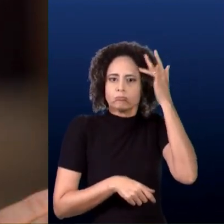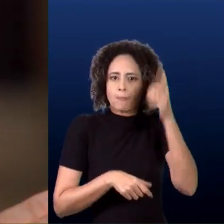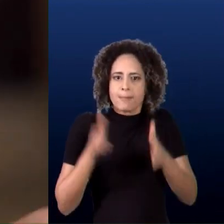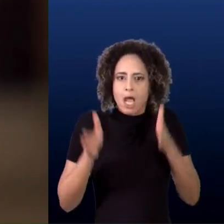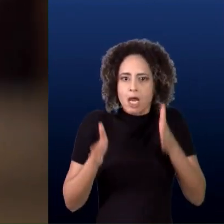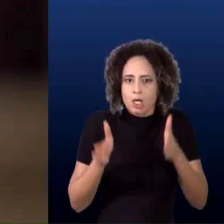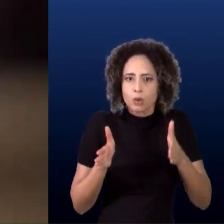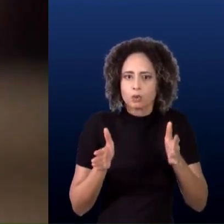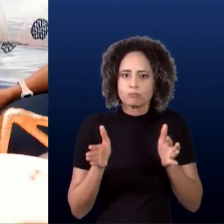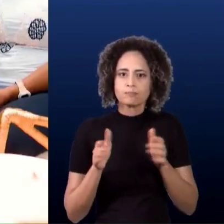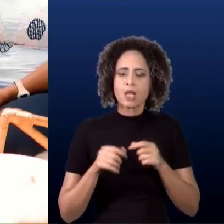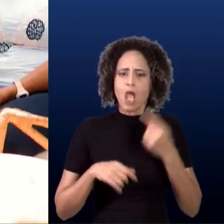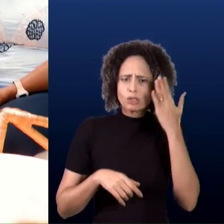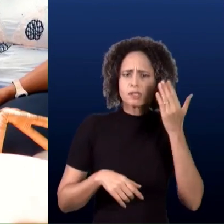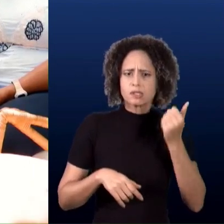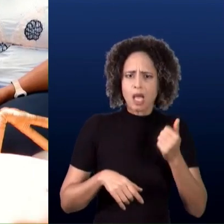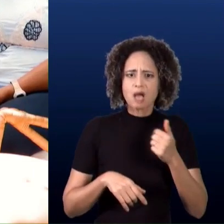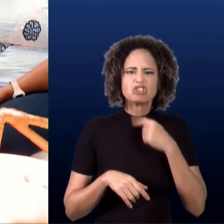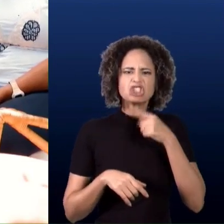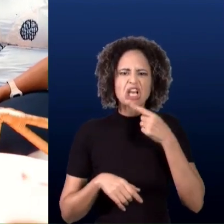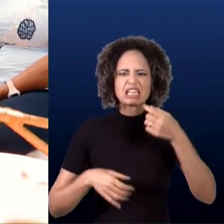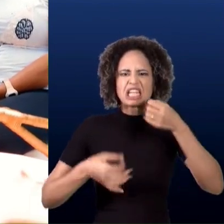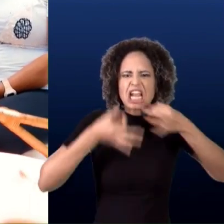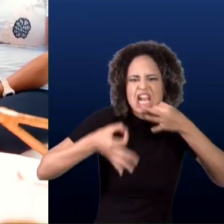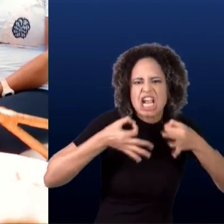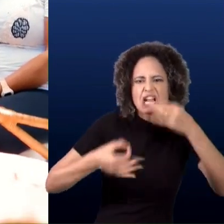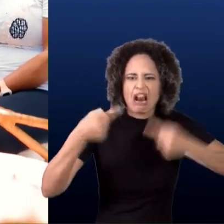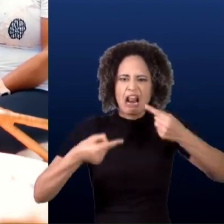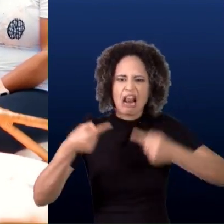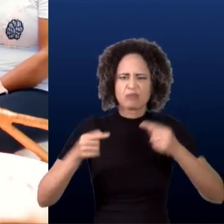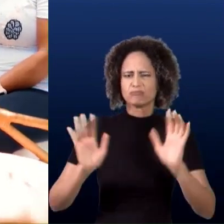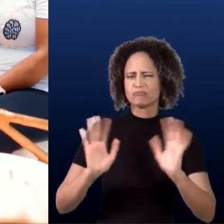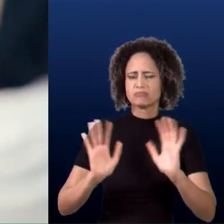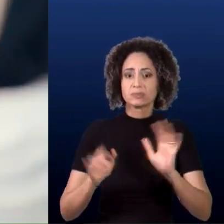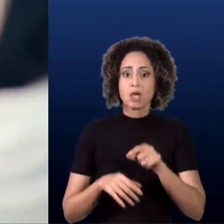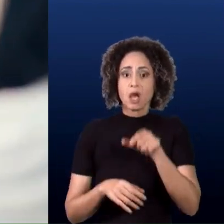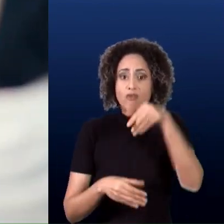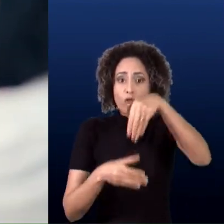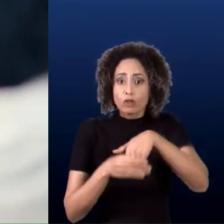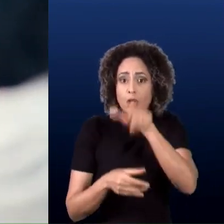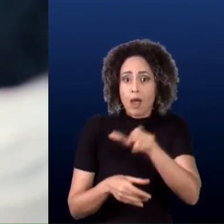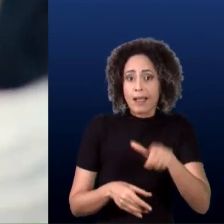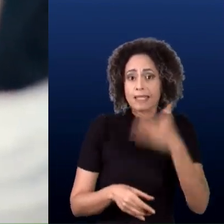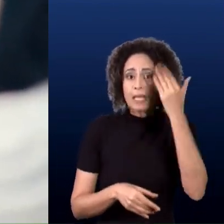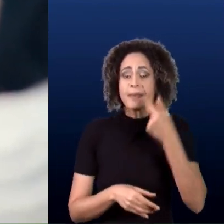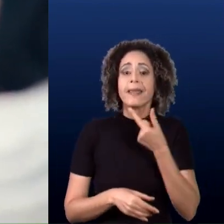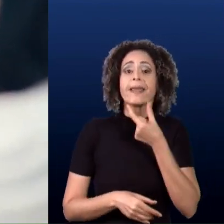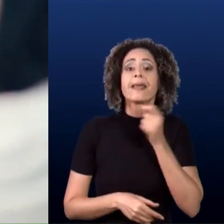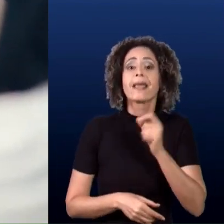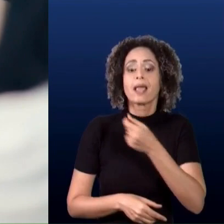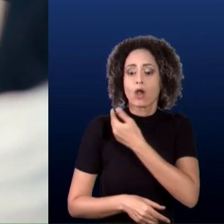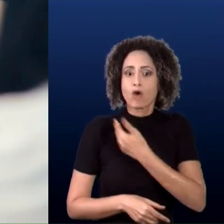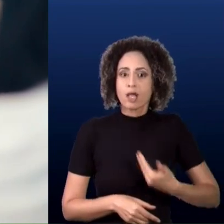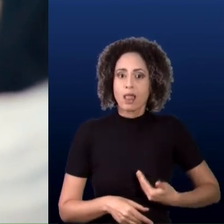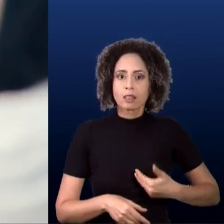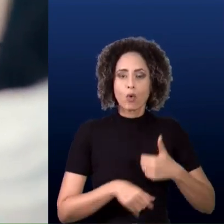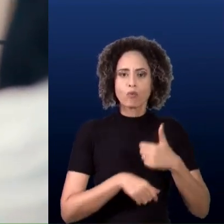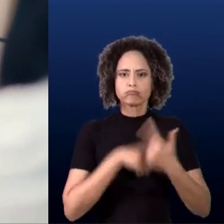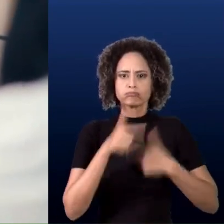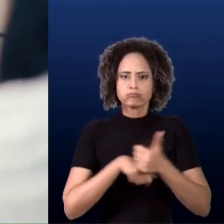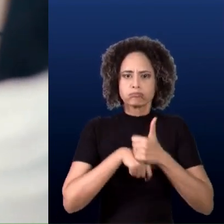amadureci muito durante esse período, eu entendo que não adianta estar rebatendo a crítica pela crítica. O eleitor quer saber quem é o governador que vai matar a